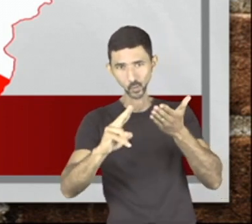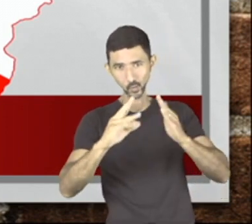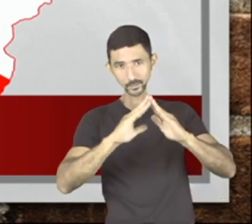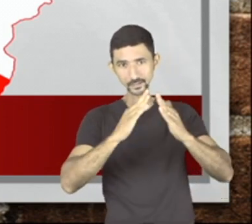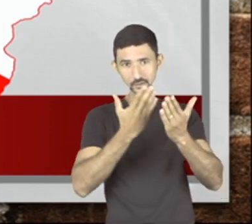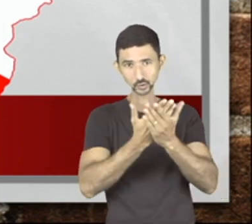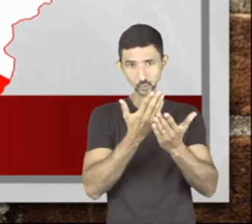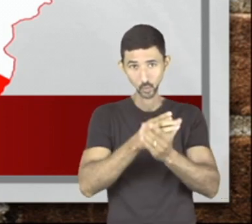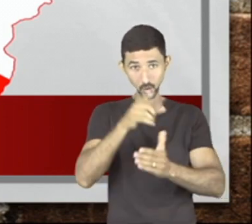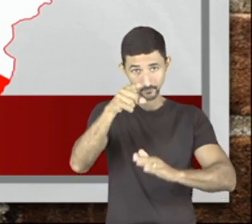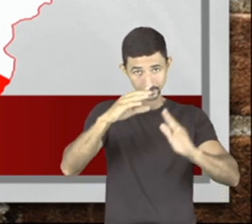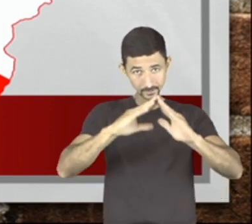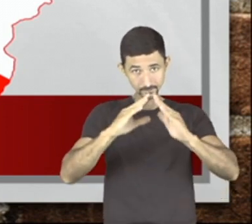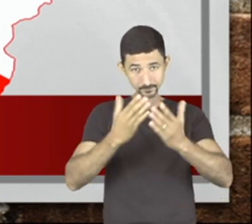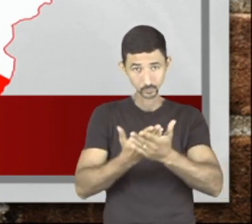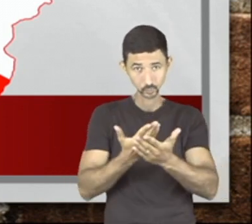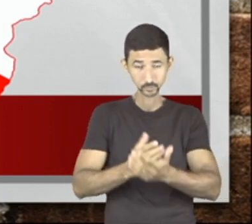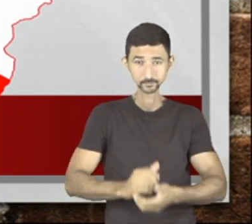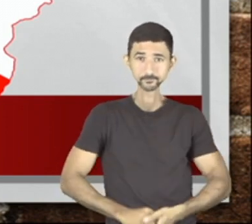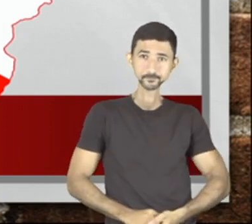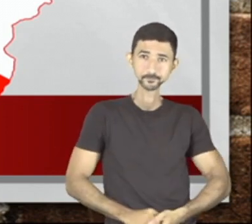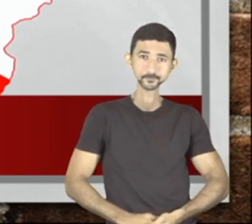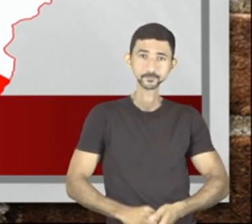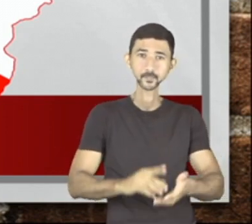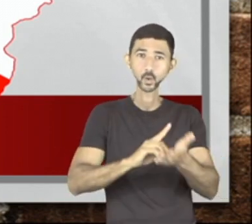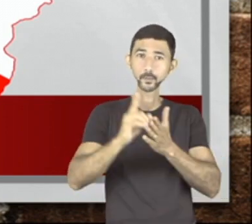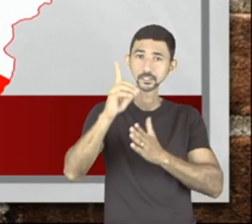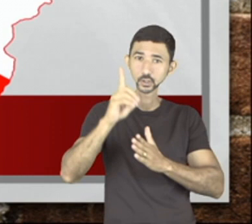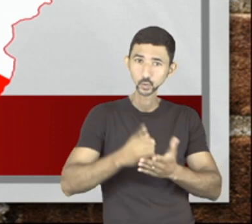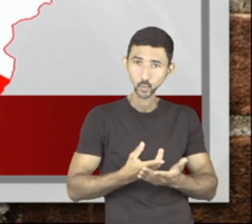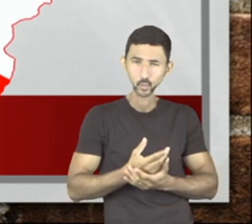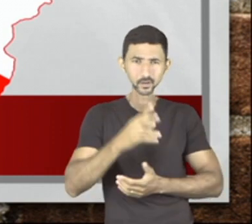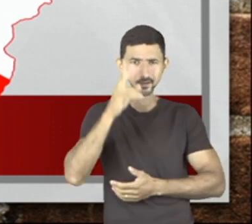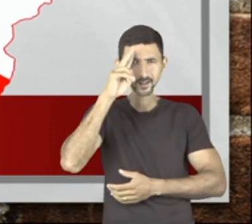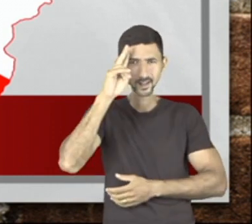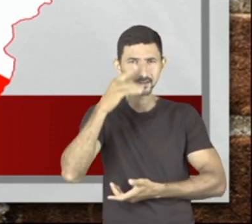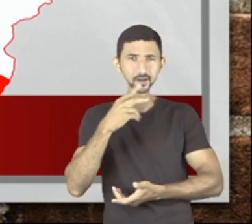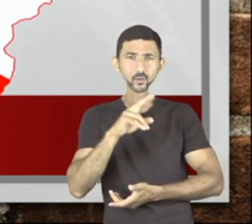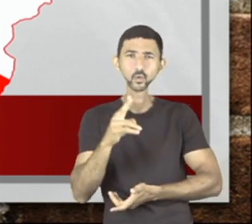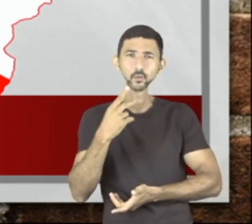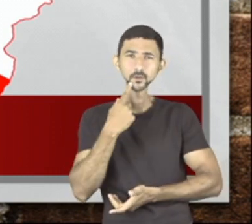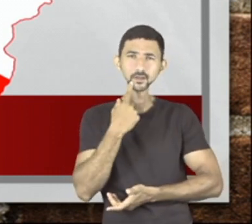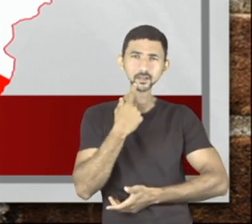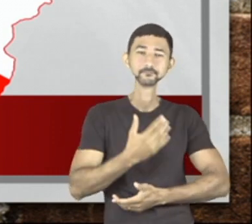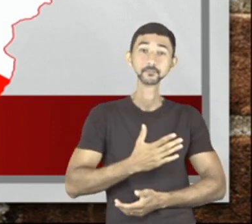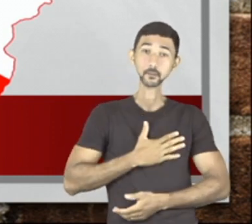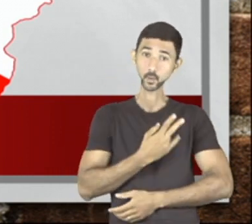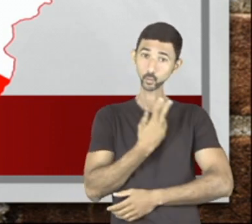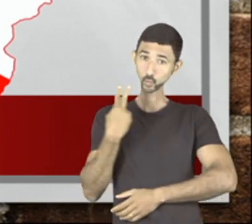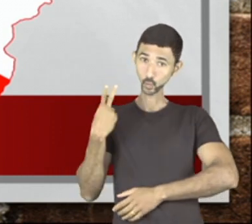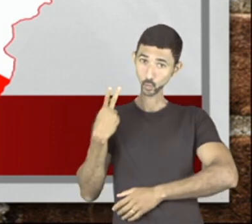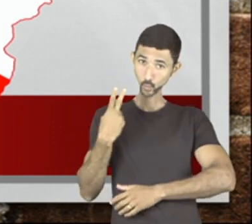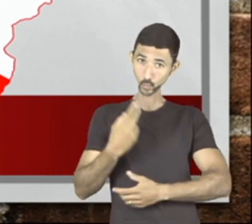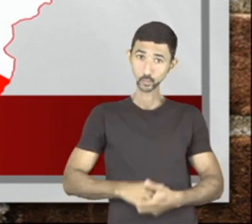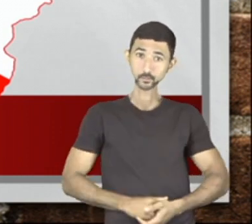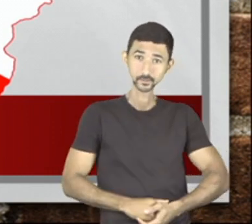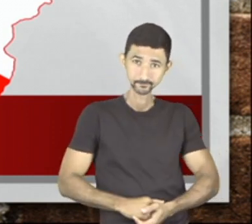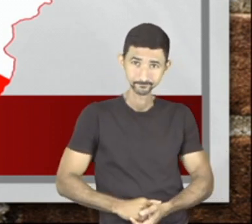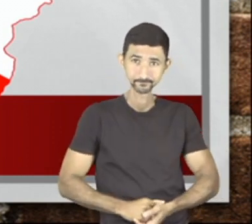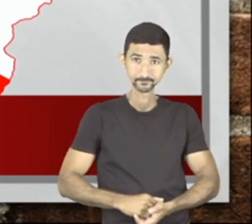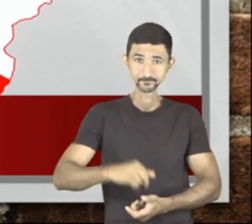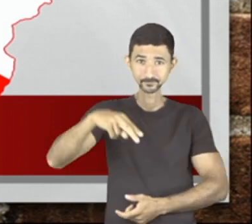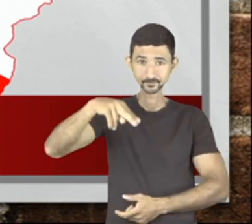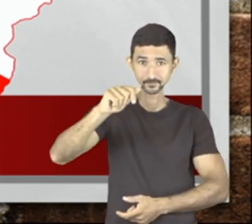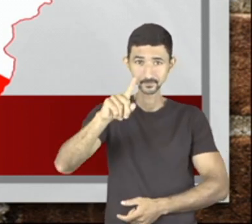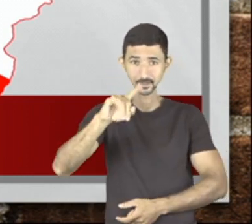você estuda, o nome da sua diretora. Você ainda lembra o nome da diretora? O meu nome, professora Nádia Corumbá,